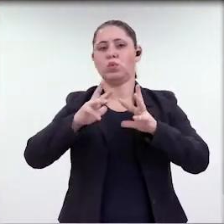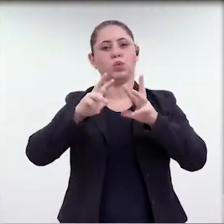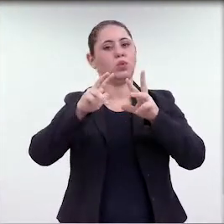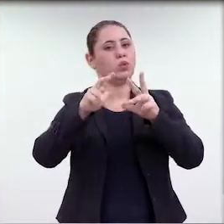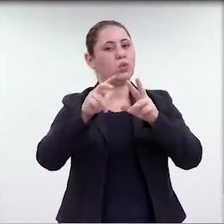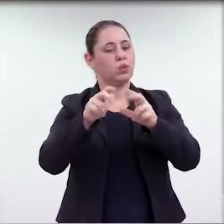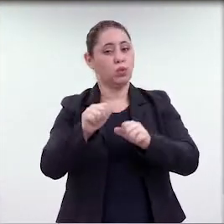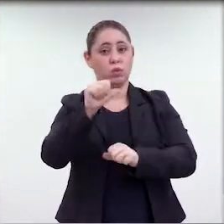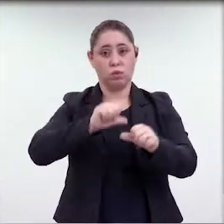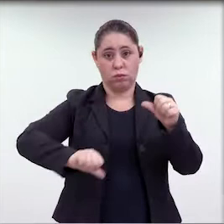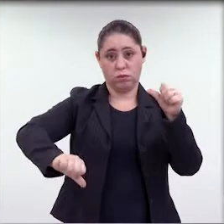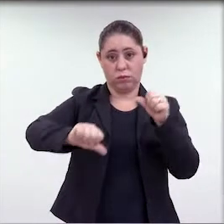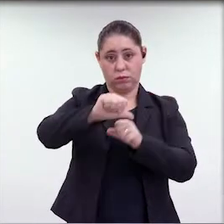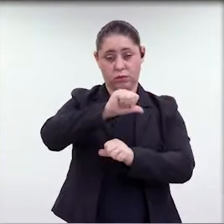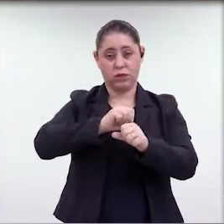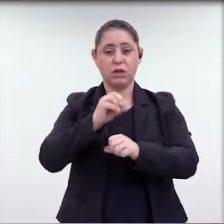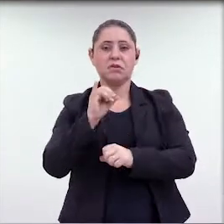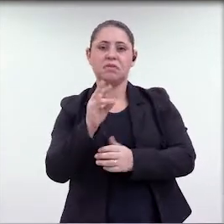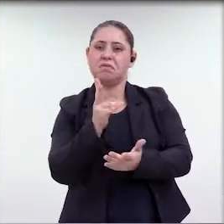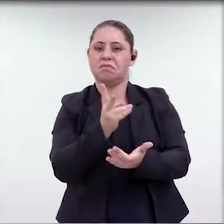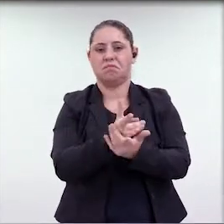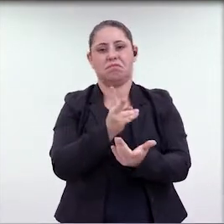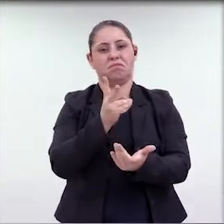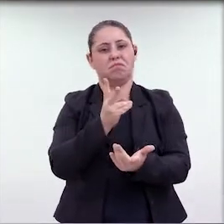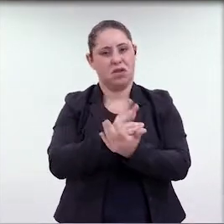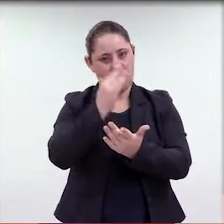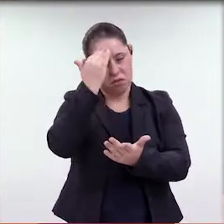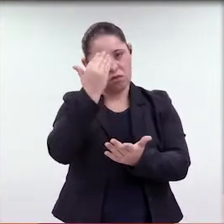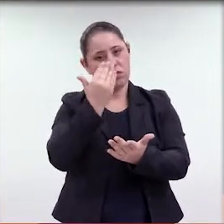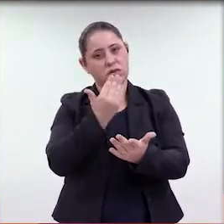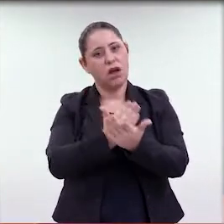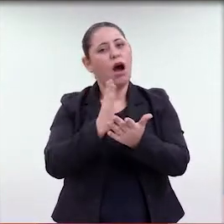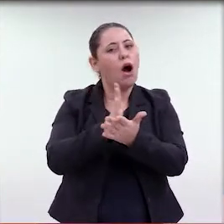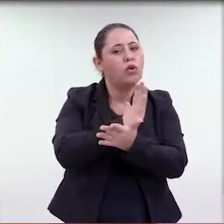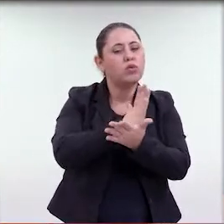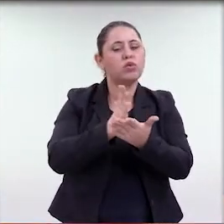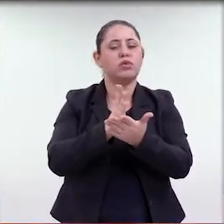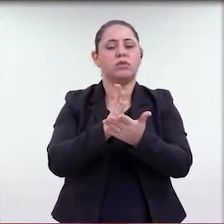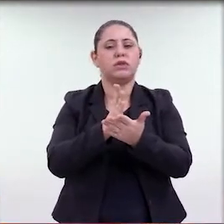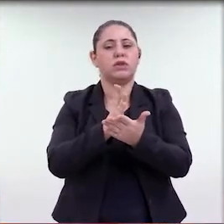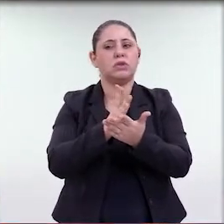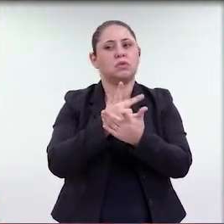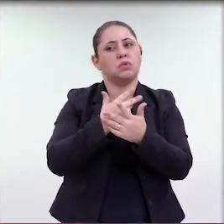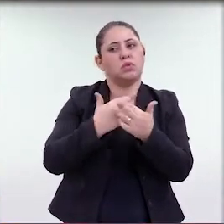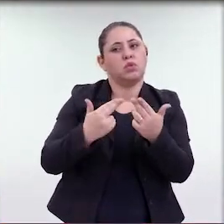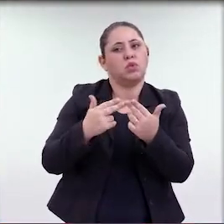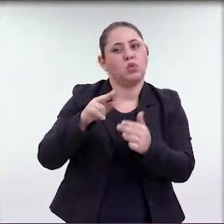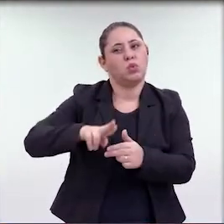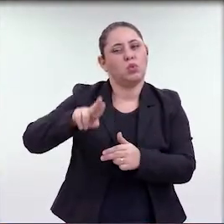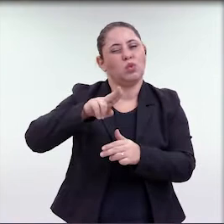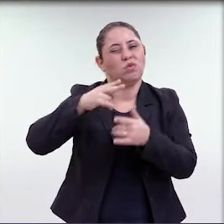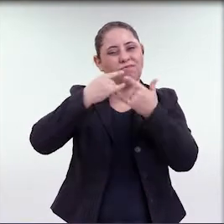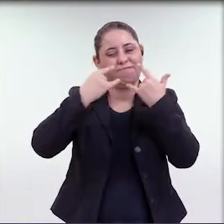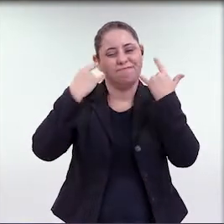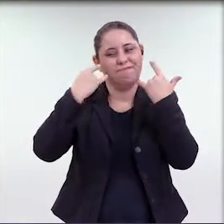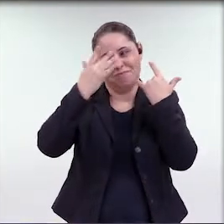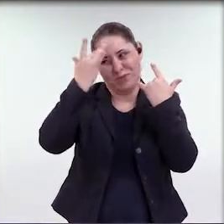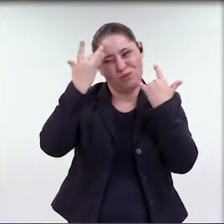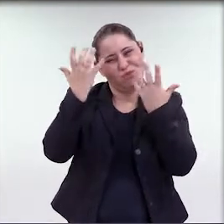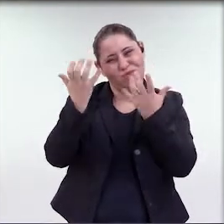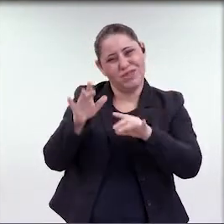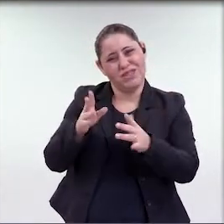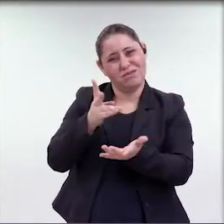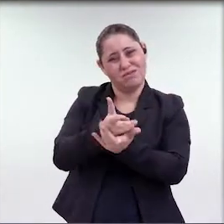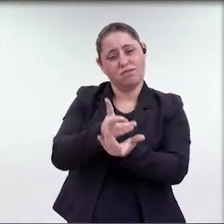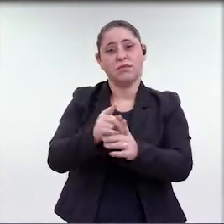Então, tudo isso mudou. Se vai continuar, eu acredito que algumas coisas, como o uso da máscara, né? Ninguém